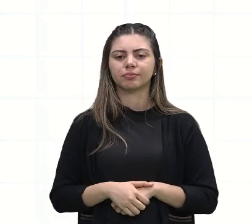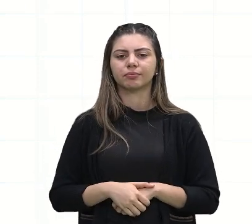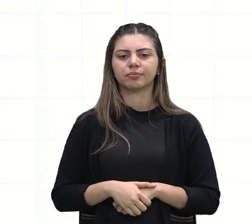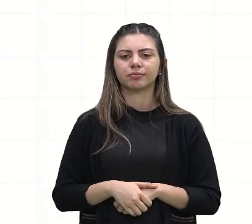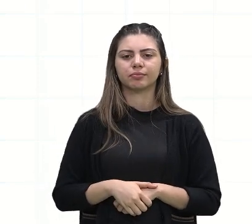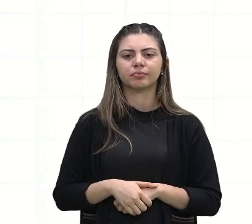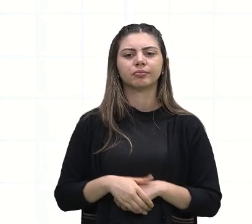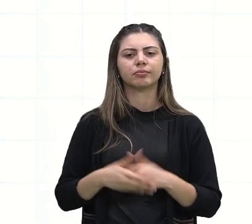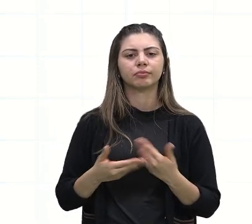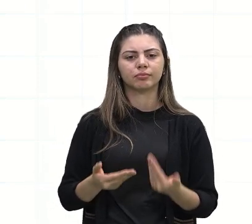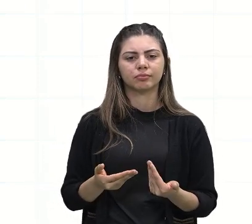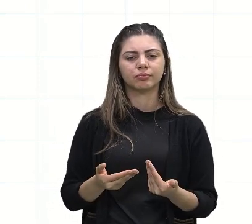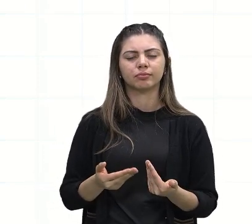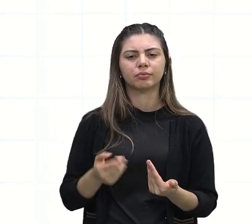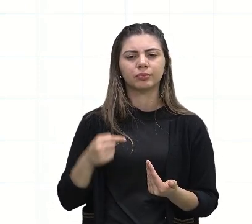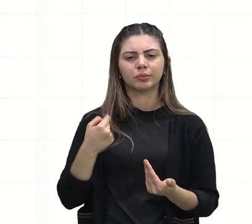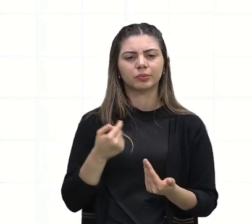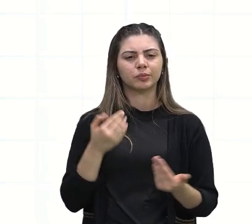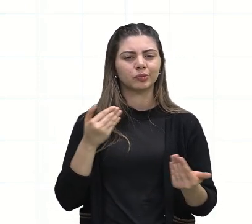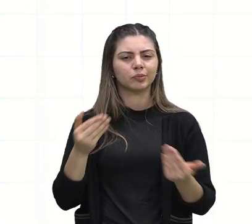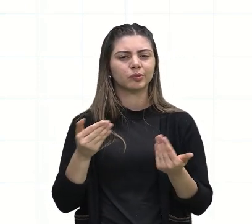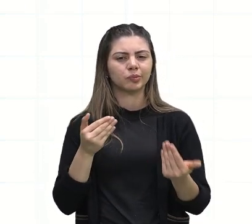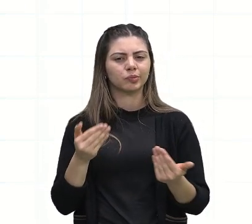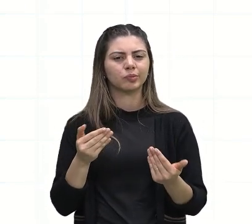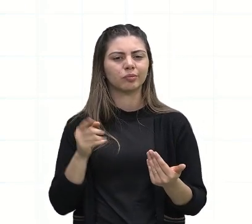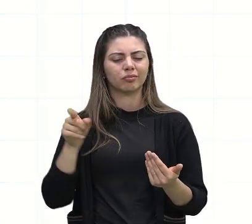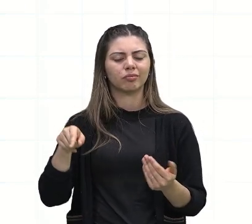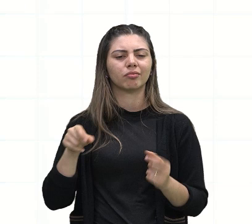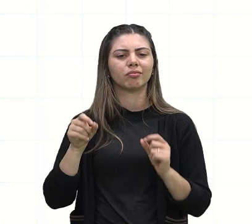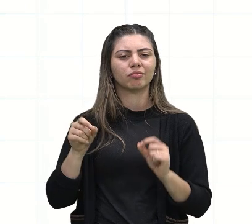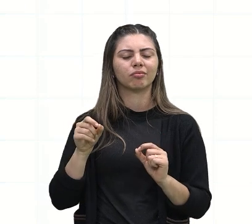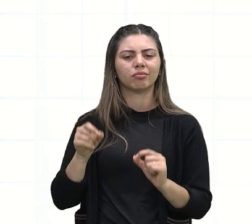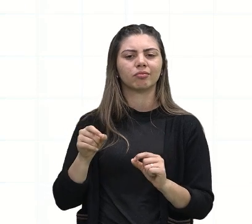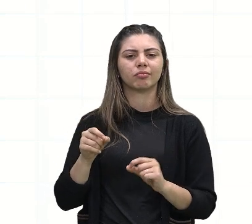Compare, aqui nós podemos comparar ela como sendo